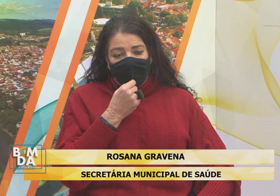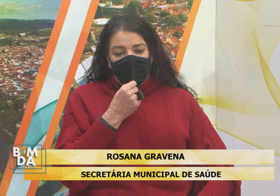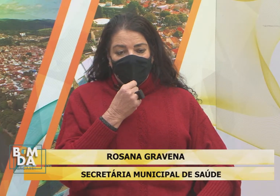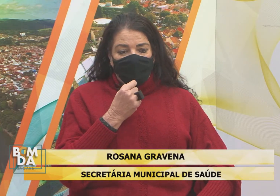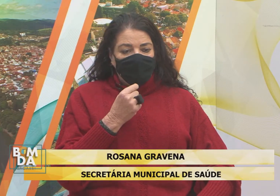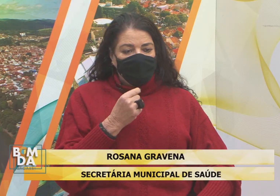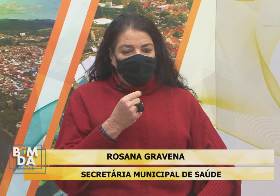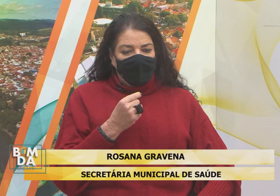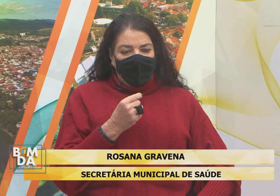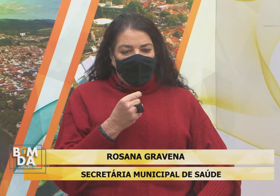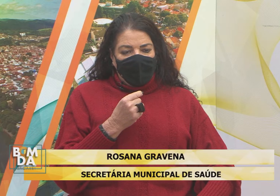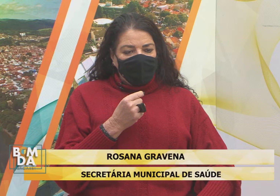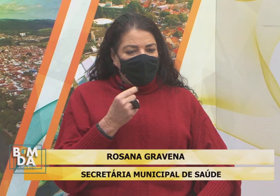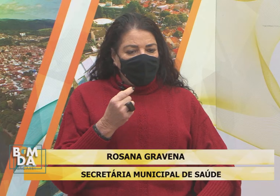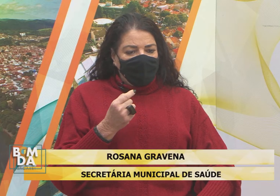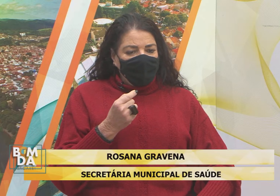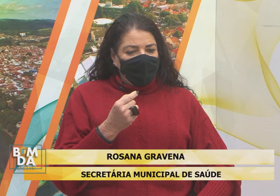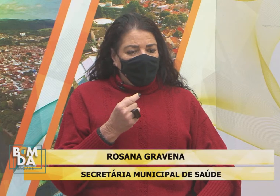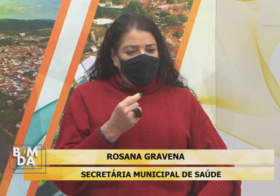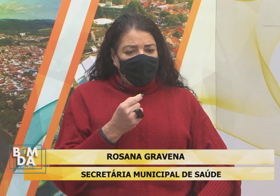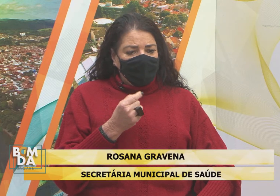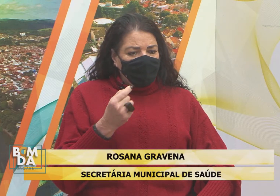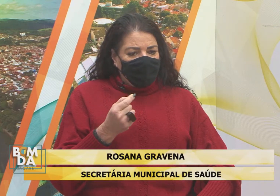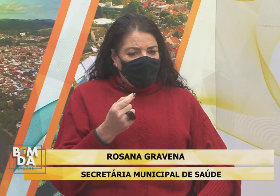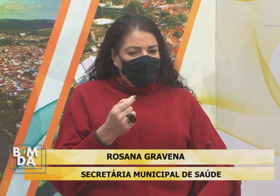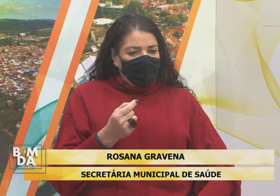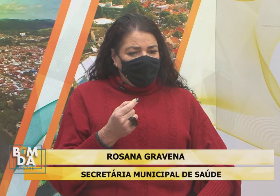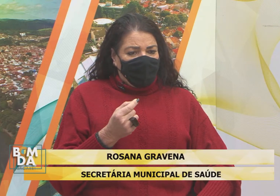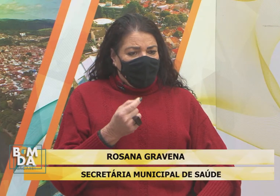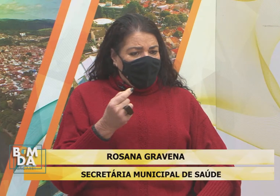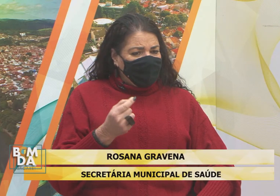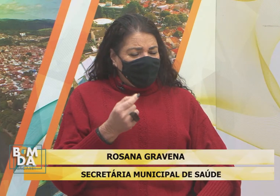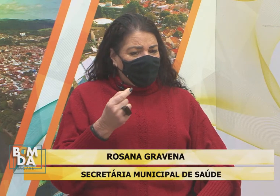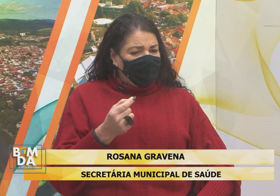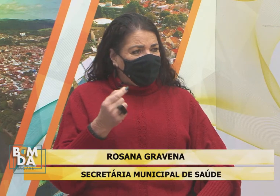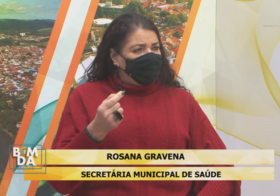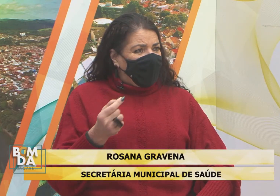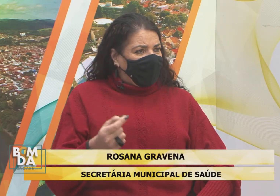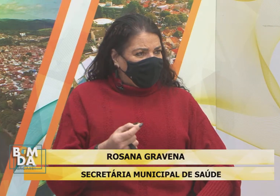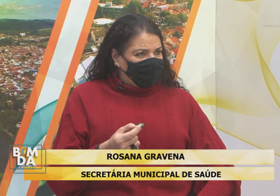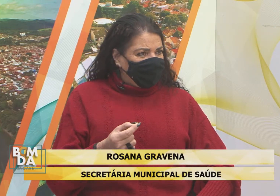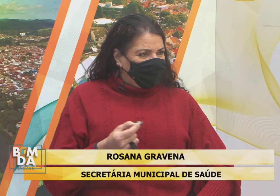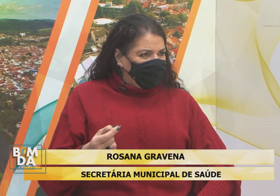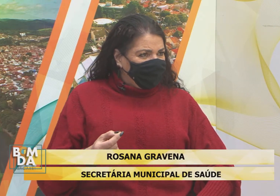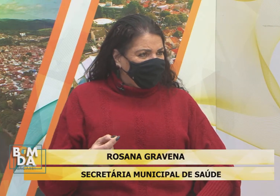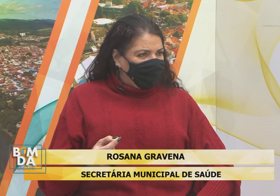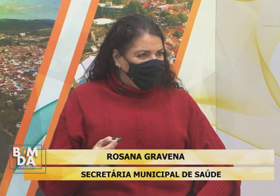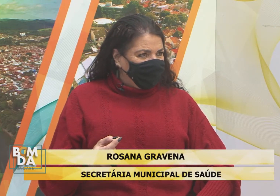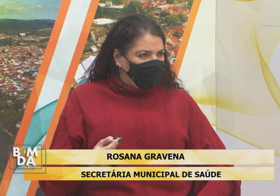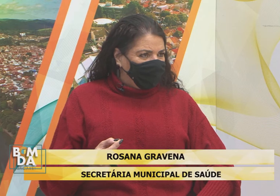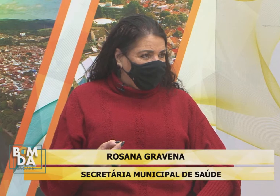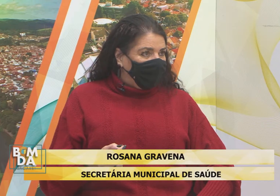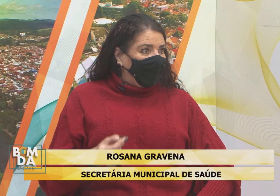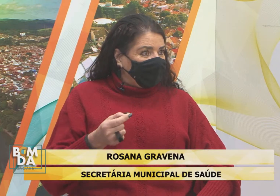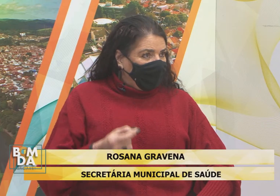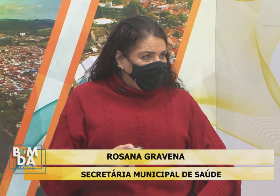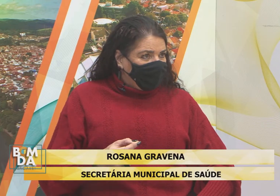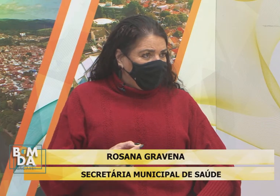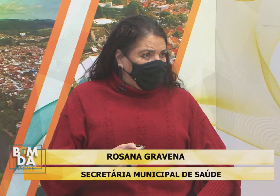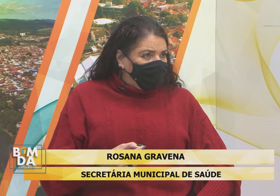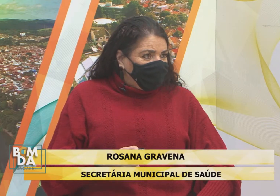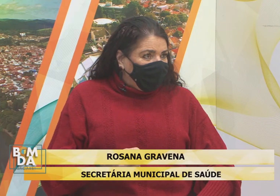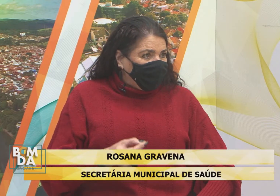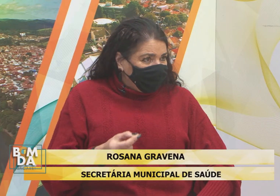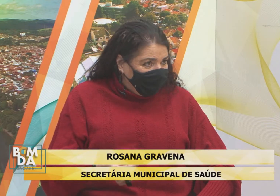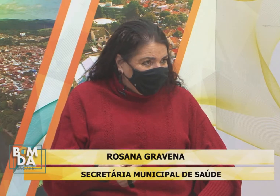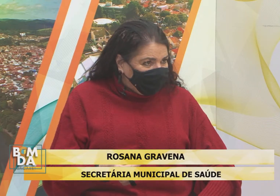internet falando assim, essa secretária de saúde é uma porcaria, AS é uma coisa barata, vai me dizer que não tem dinheiro para comprar? Tenho